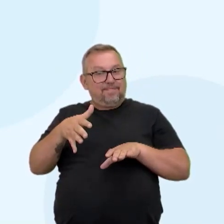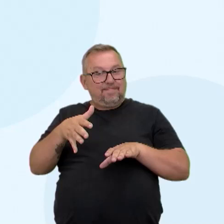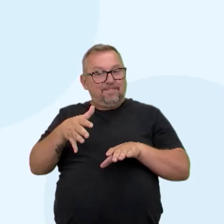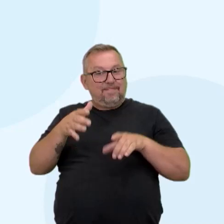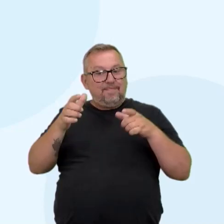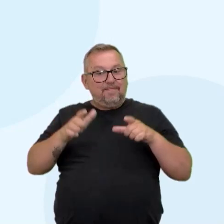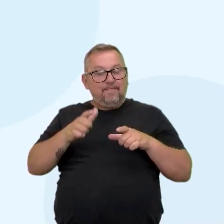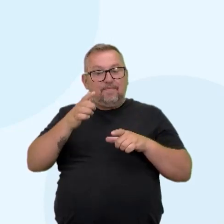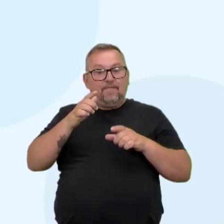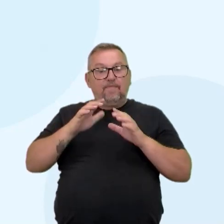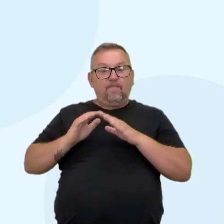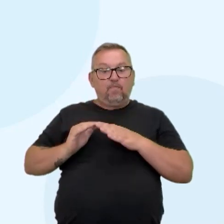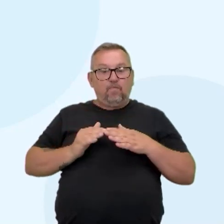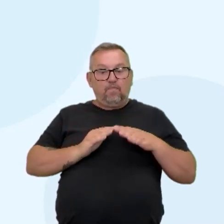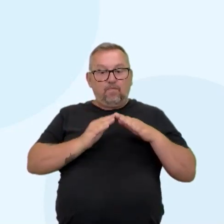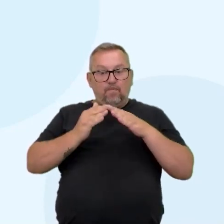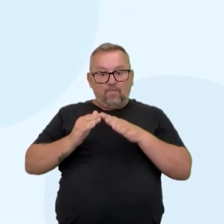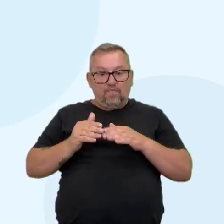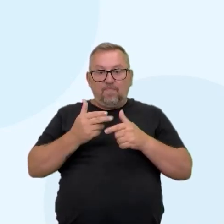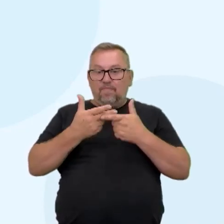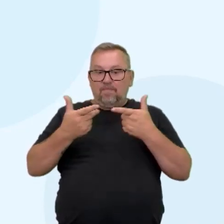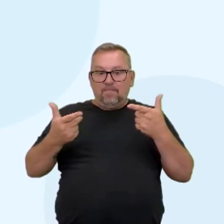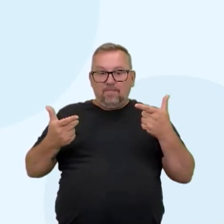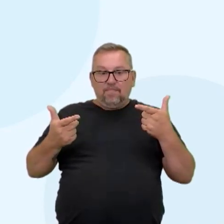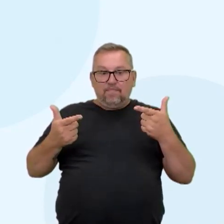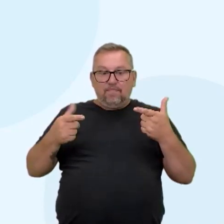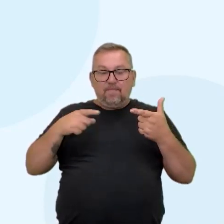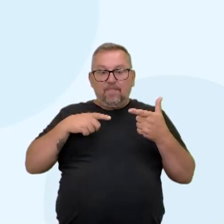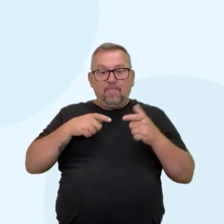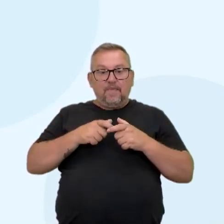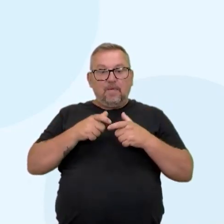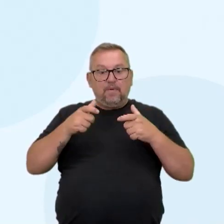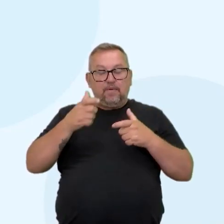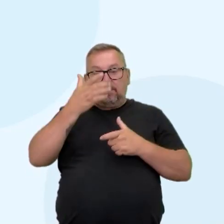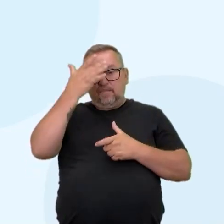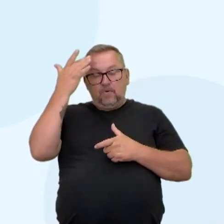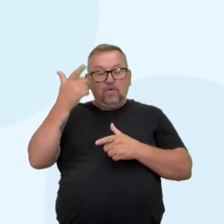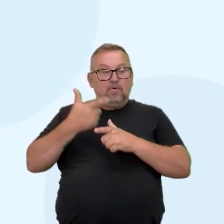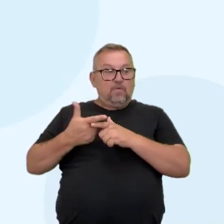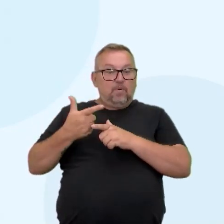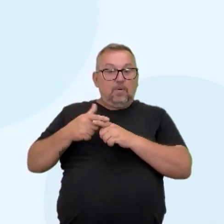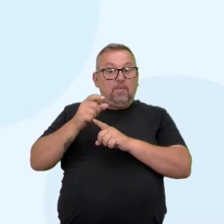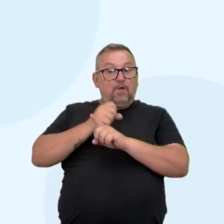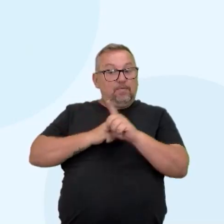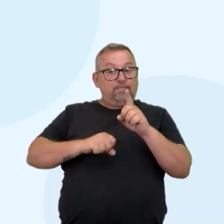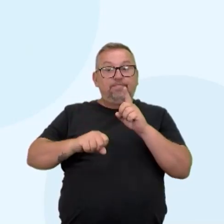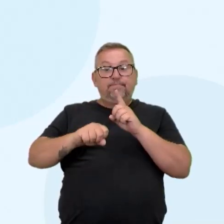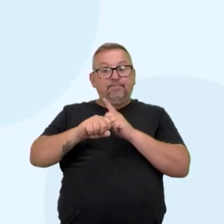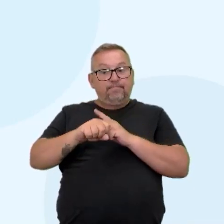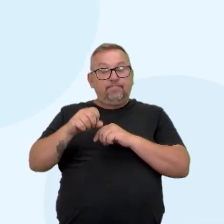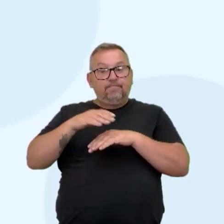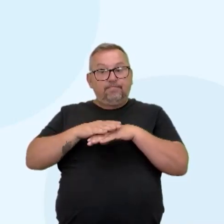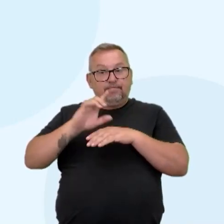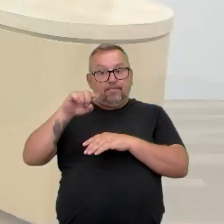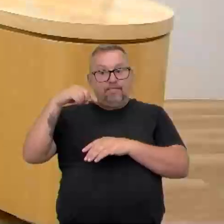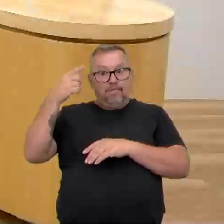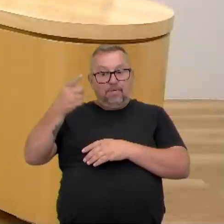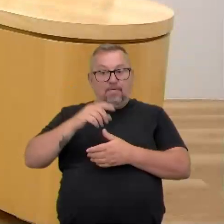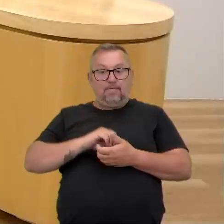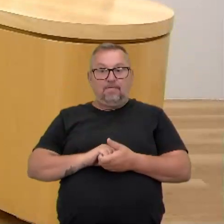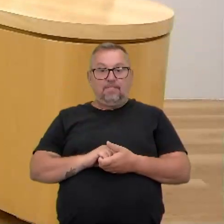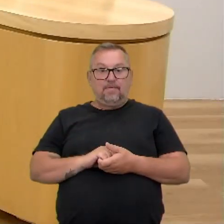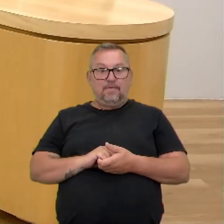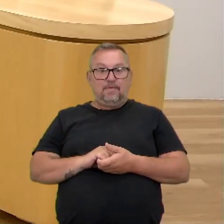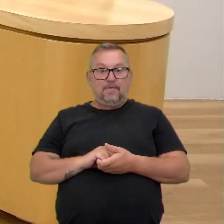vão surgir as favelas, etc, etc, e uma gama de questões sociais que a gente pode discutir nos próximos